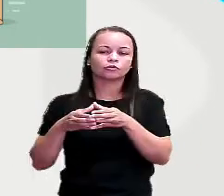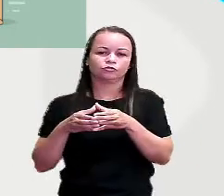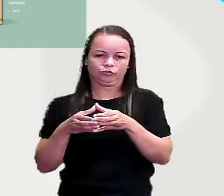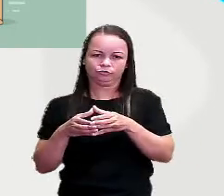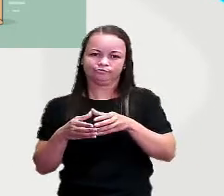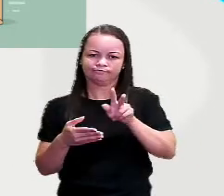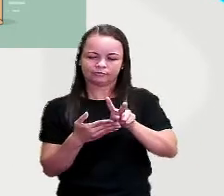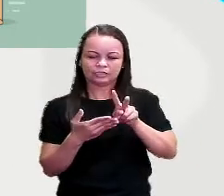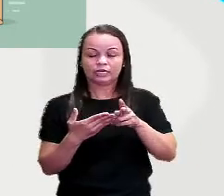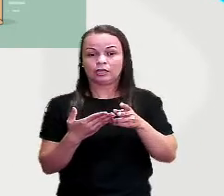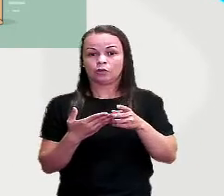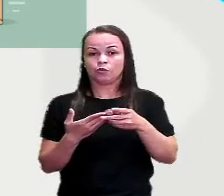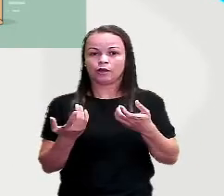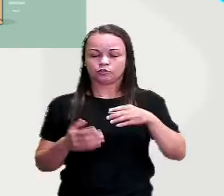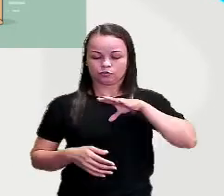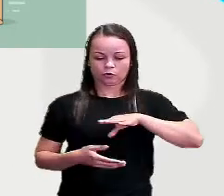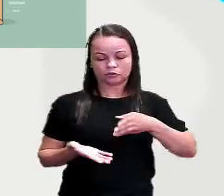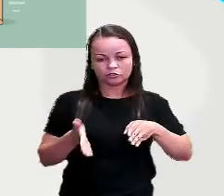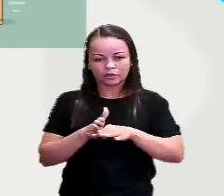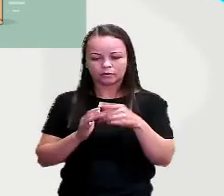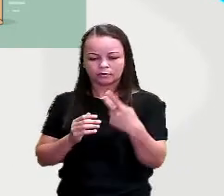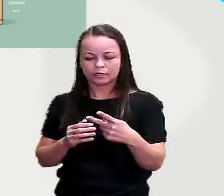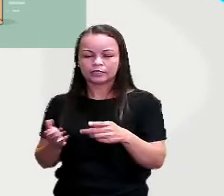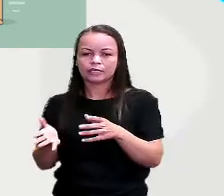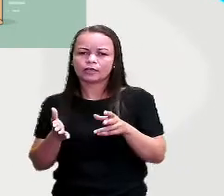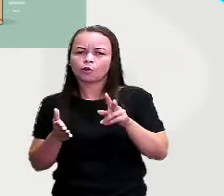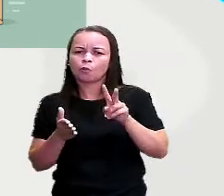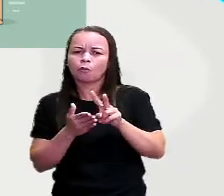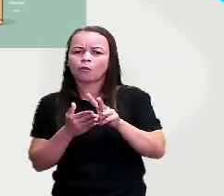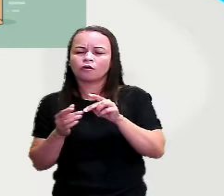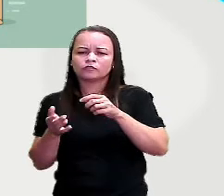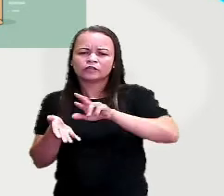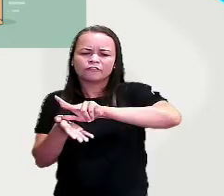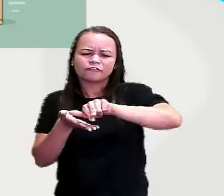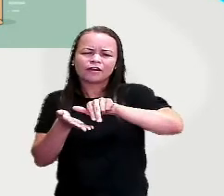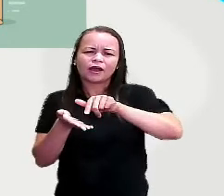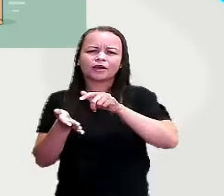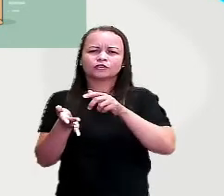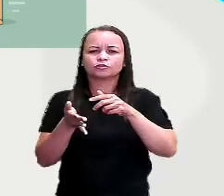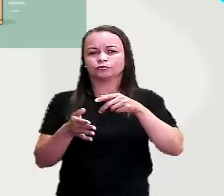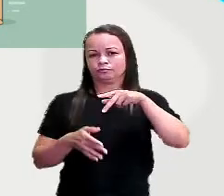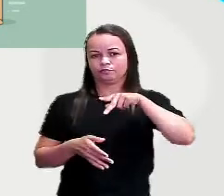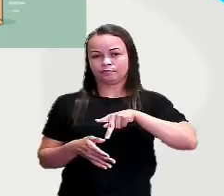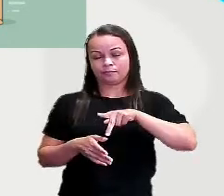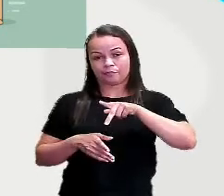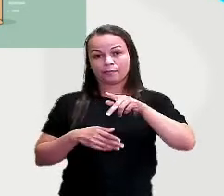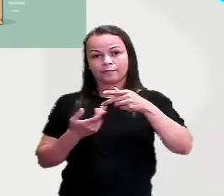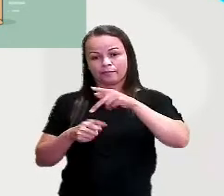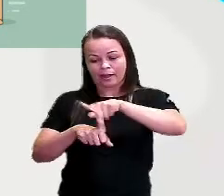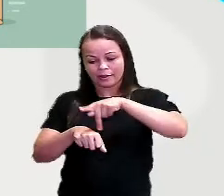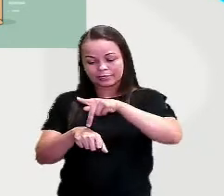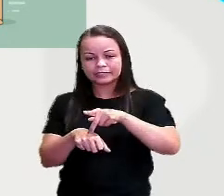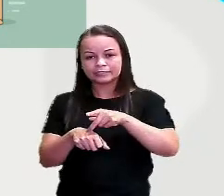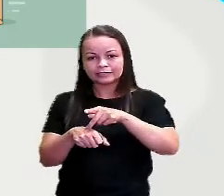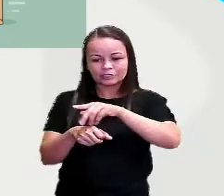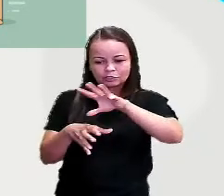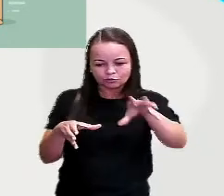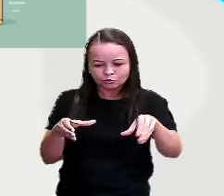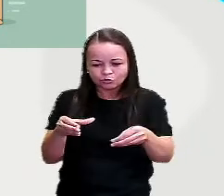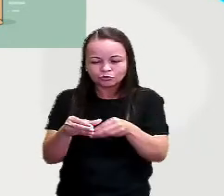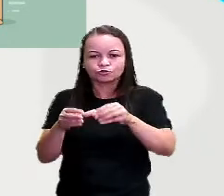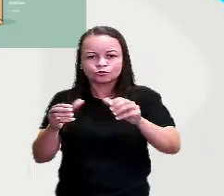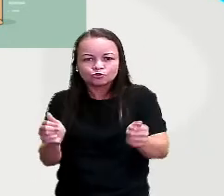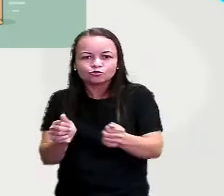eram centenas de povos diferentes. Era como se fossem vários países dentro de um só, tá? As